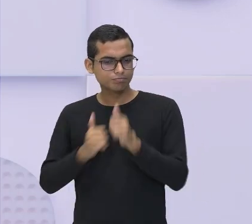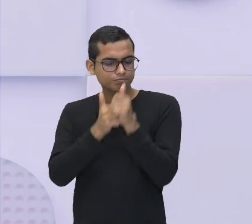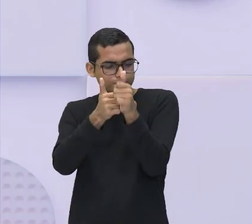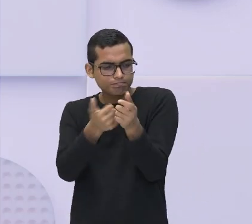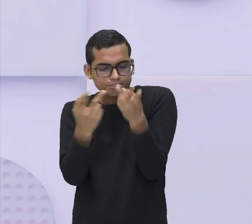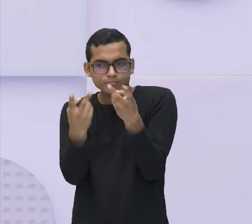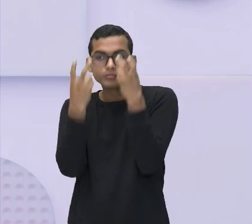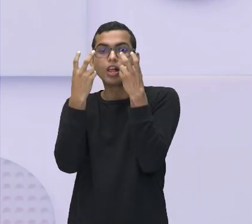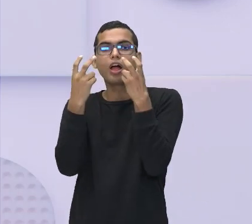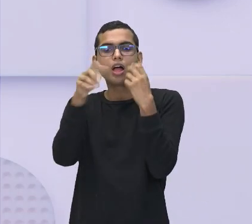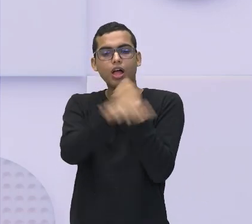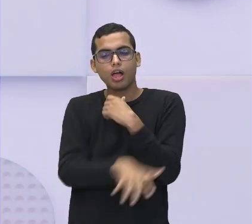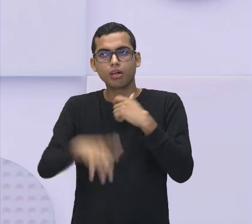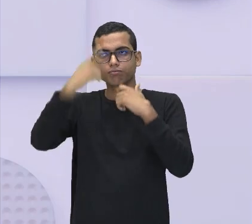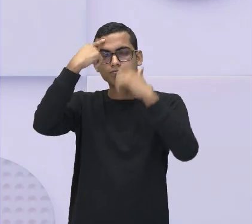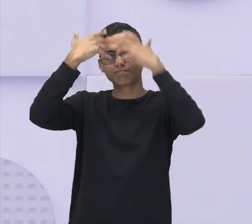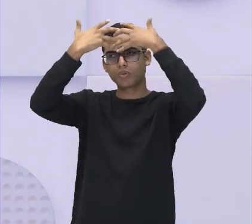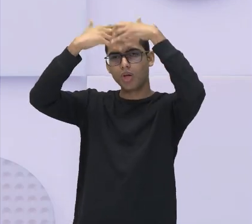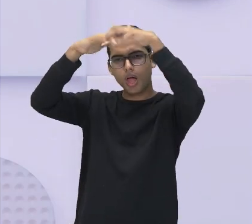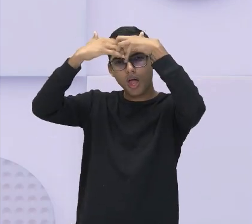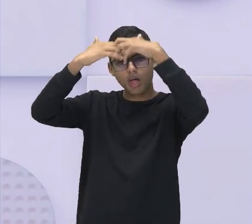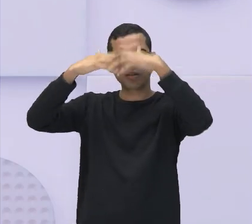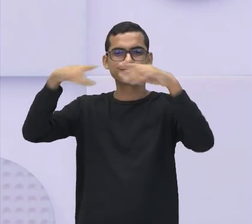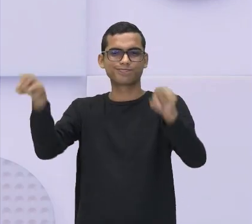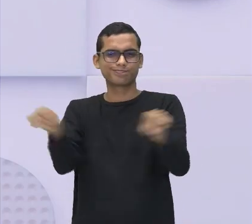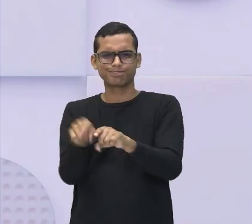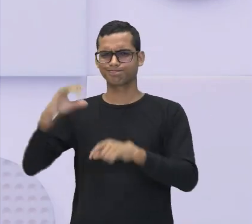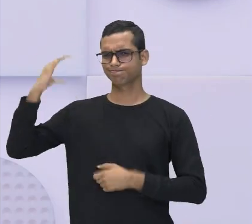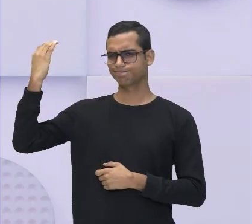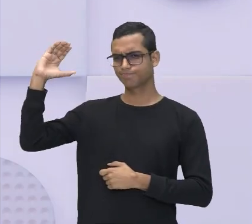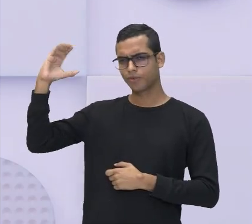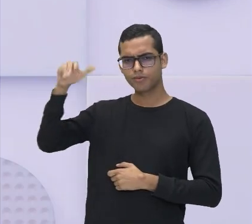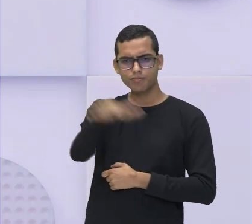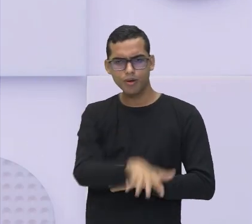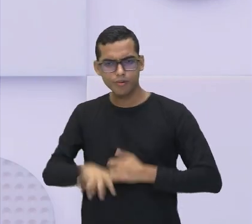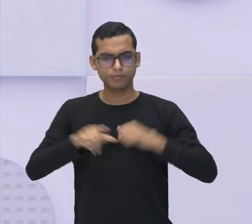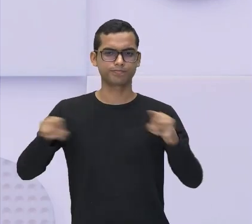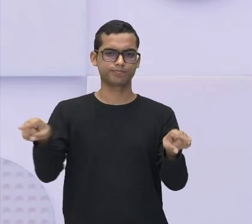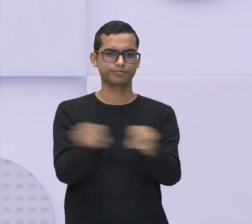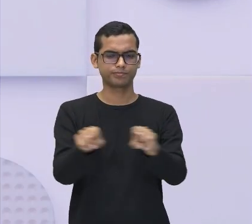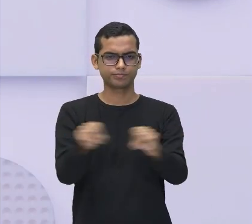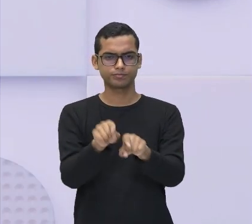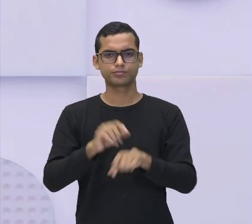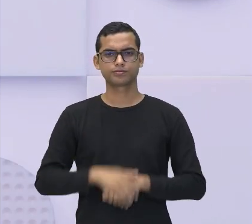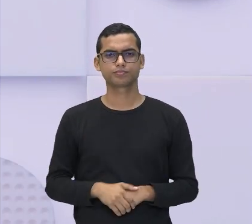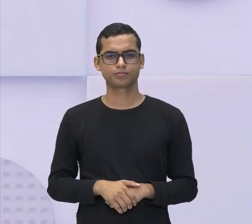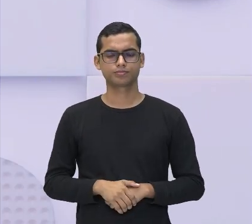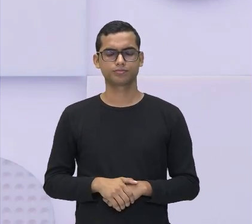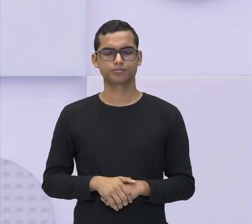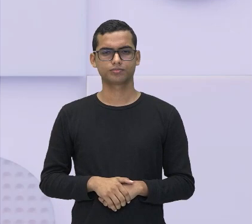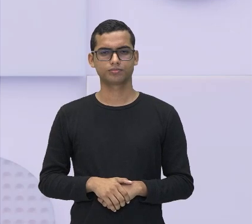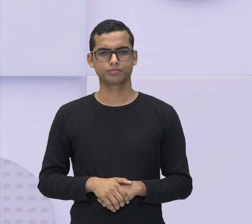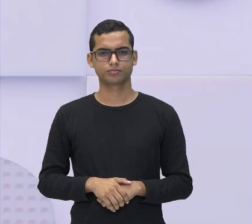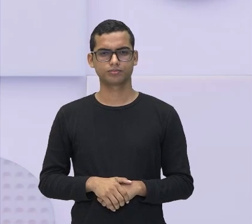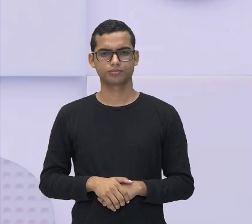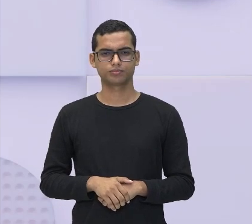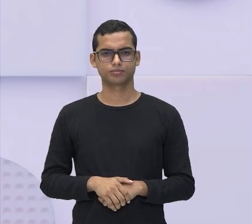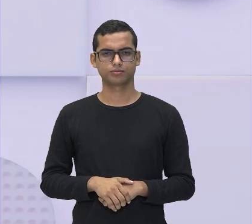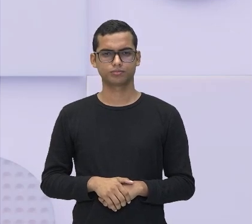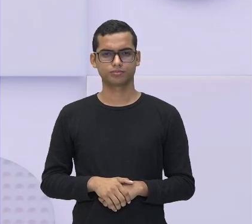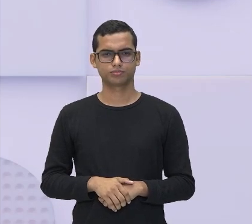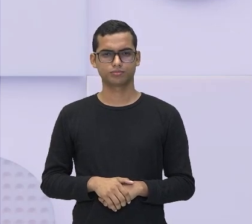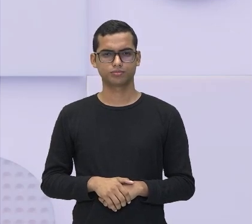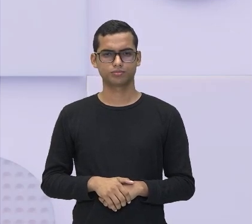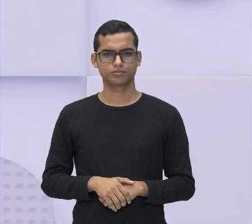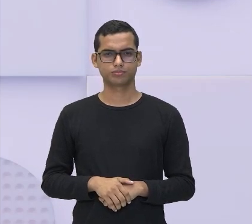racional, mais científica, por que não? Que vai prezar, de repente, por um discurso,